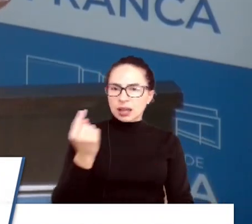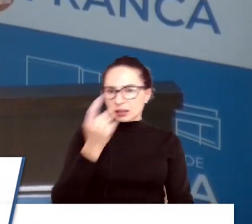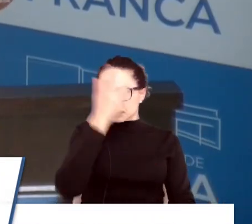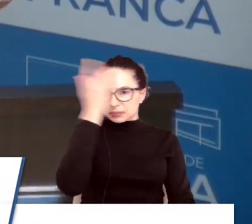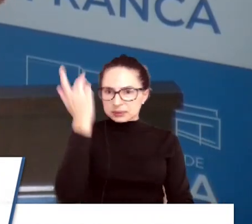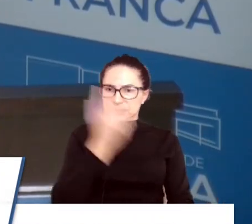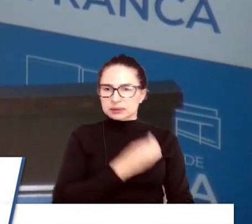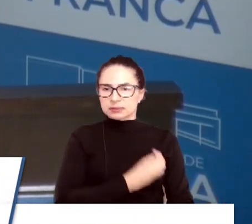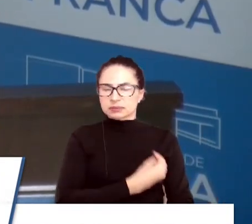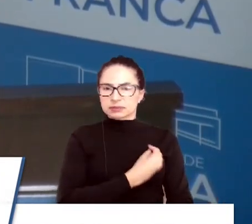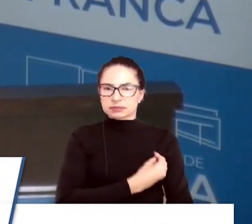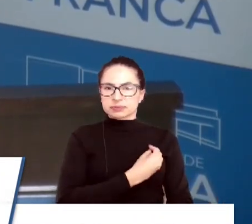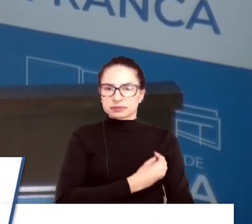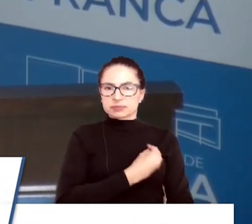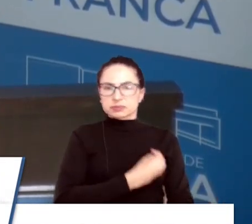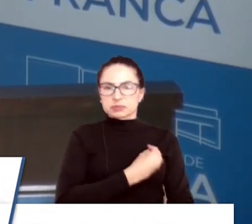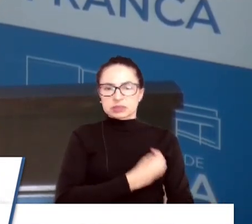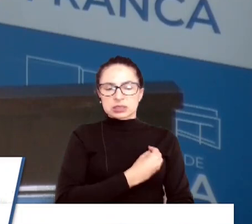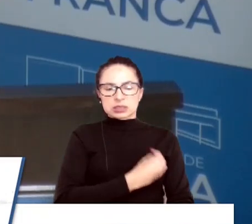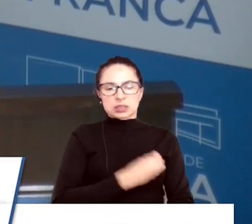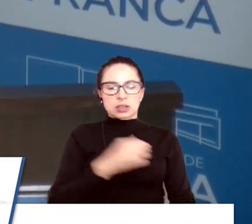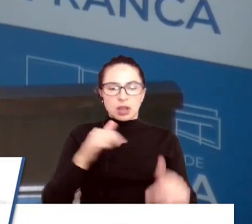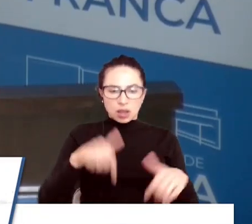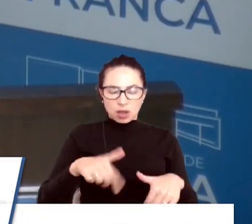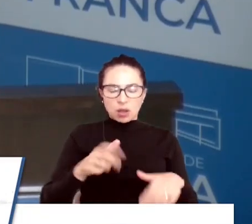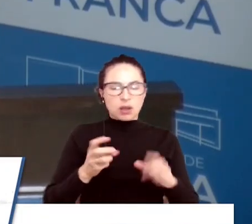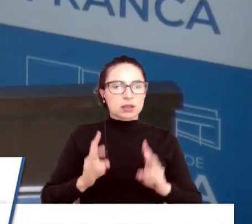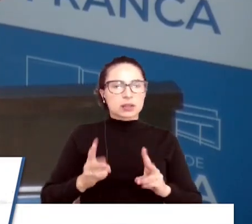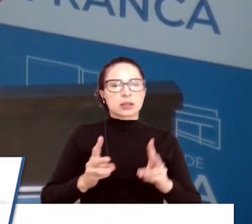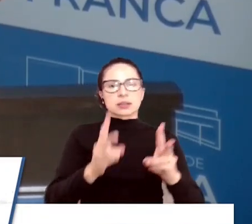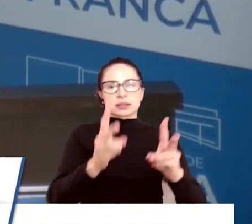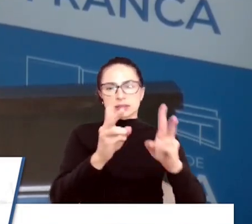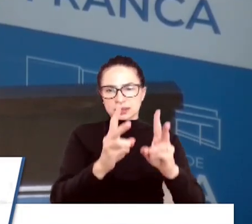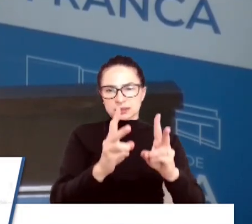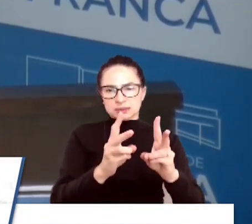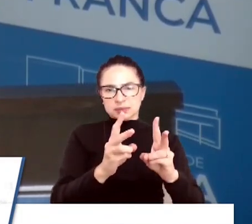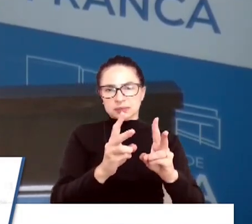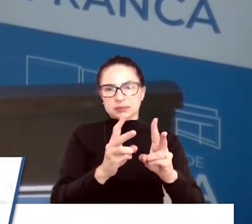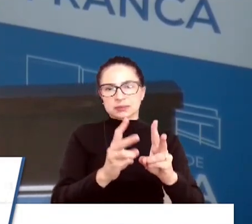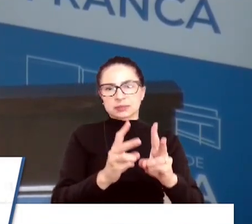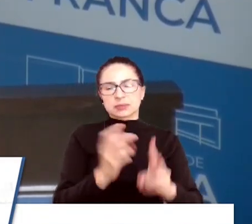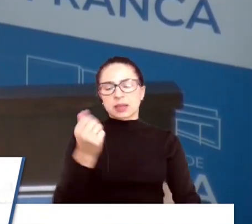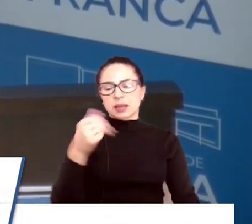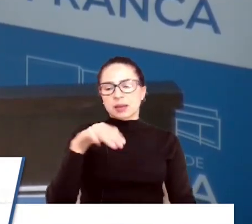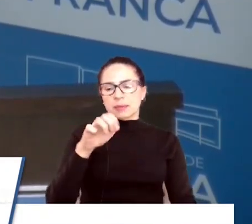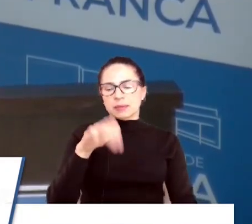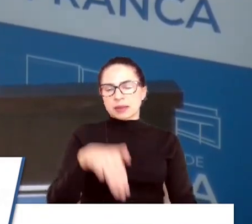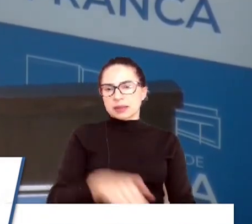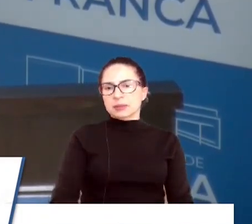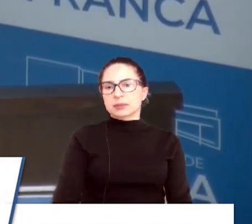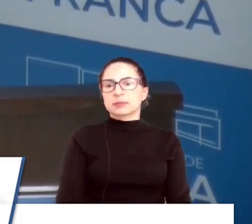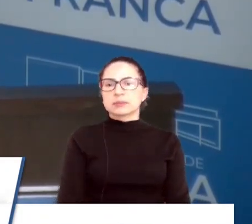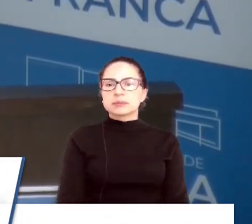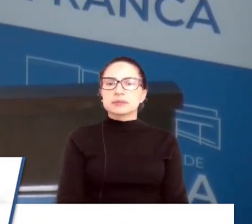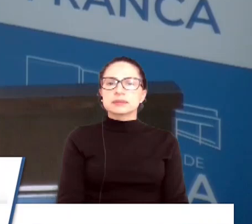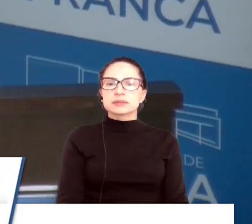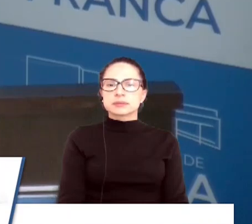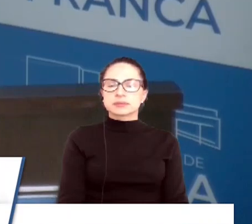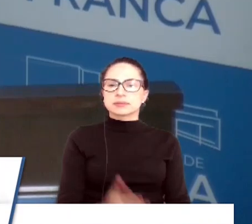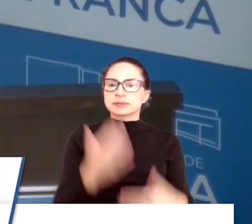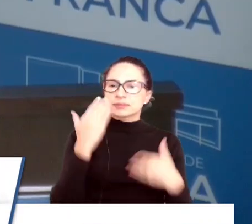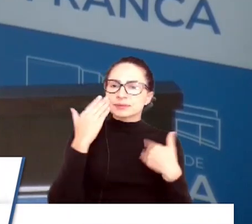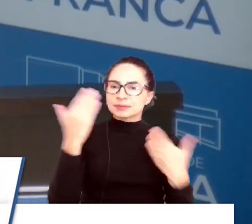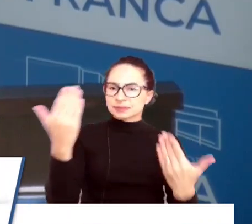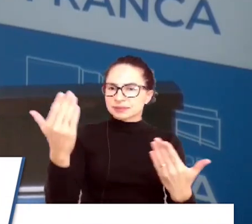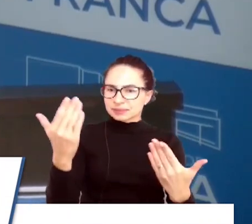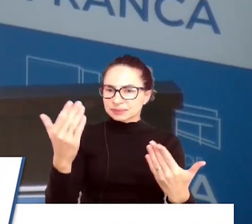neste local, desde agora e para sempre. Amém. Todos digam amém. Amém. Obrigada, gente.